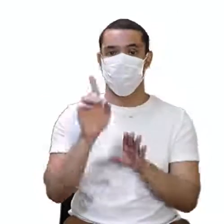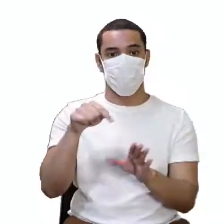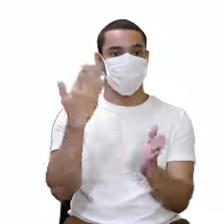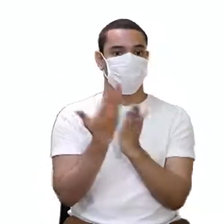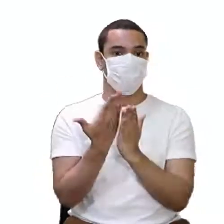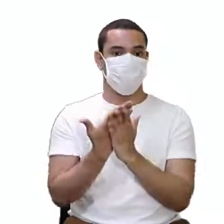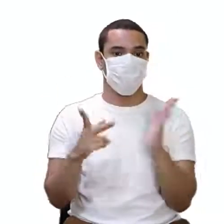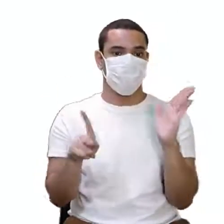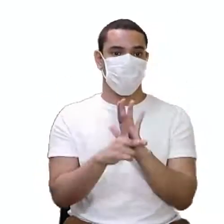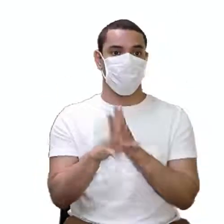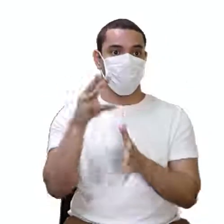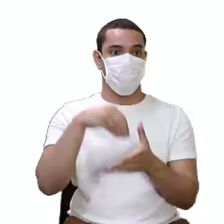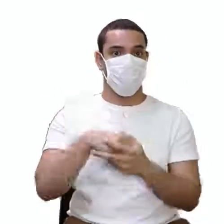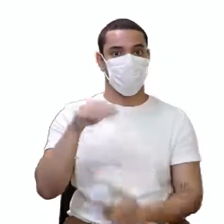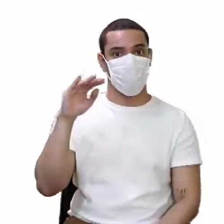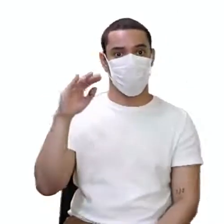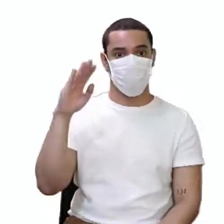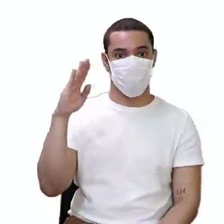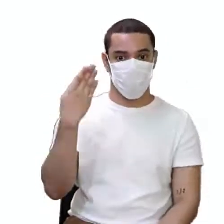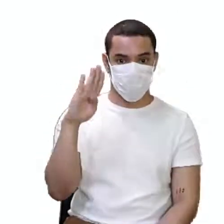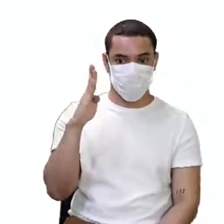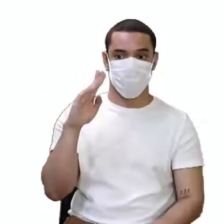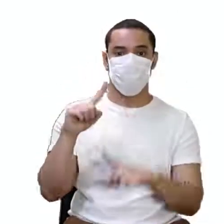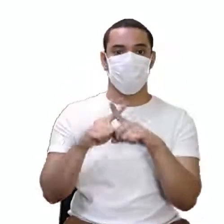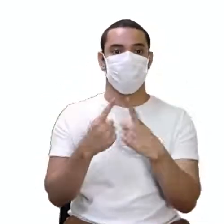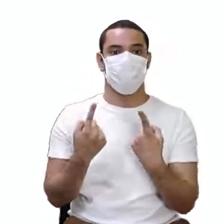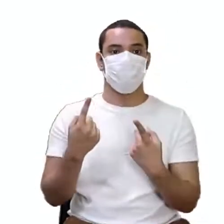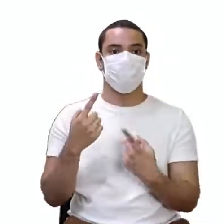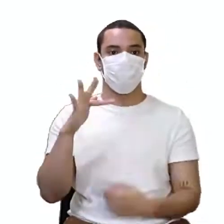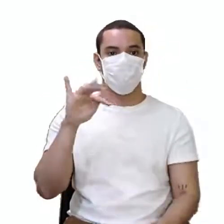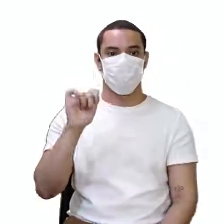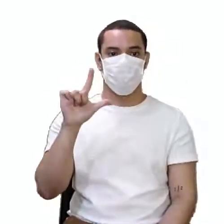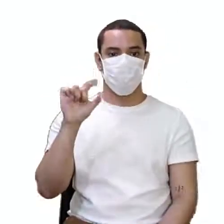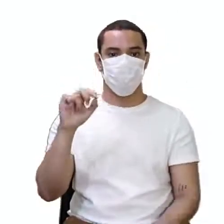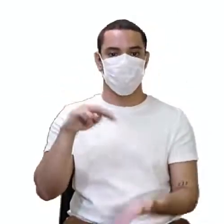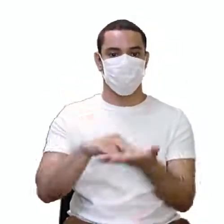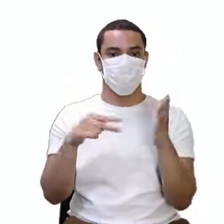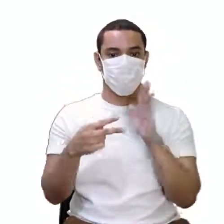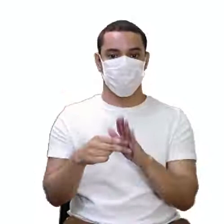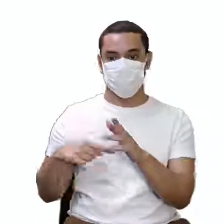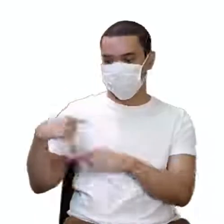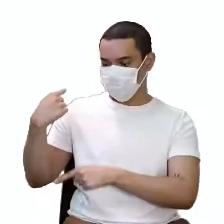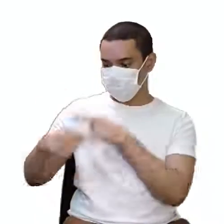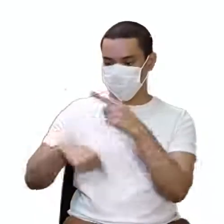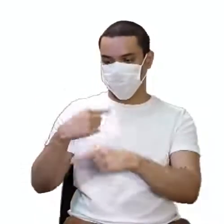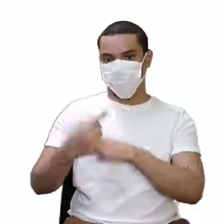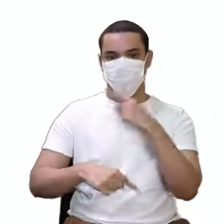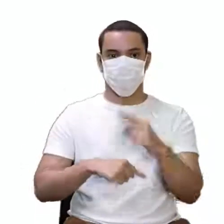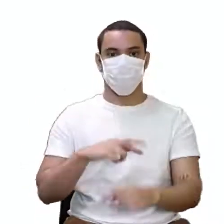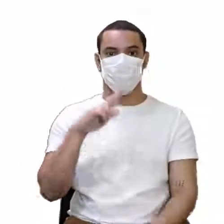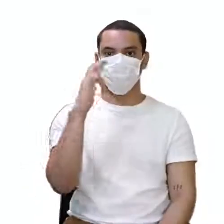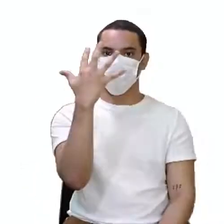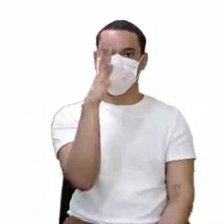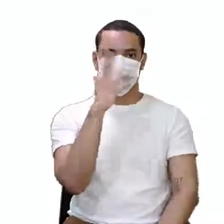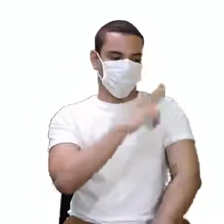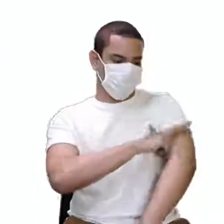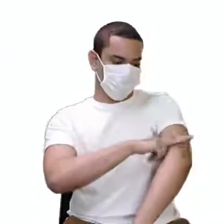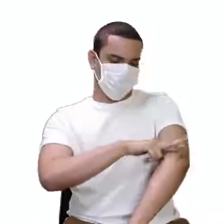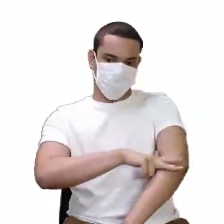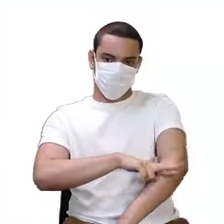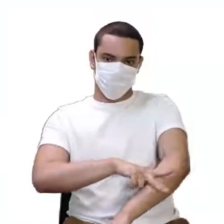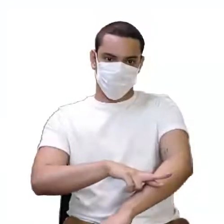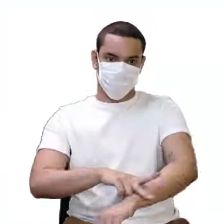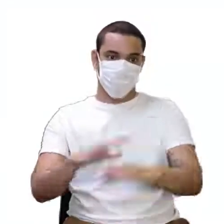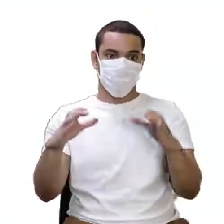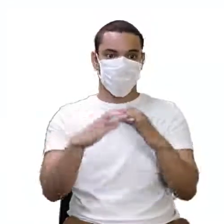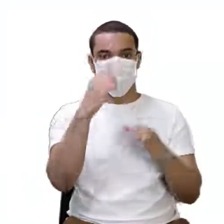pela biologia. Mas a filogenia, ela vem do grego, que significa, então, geração da raça.